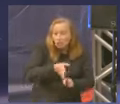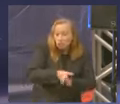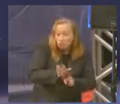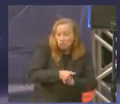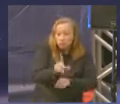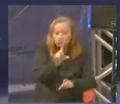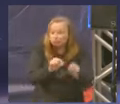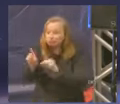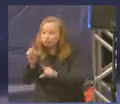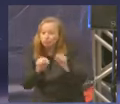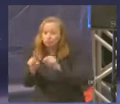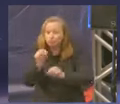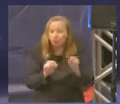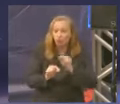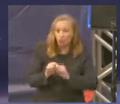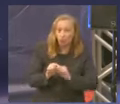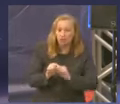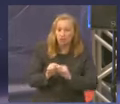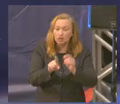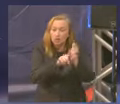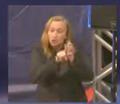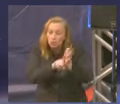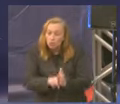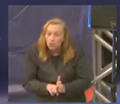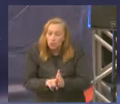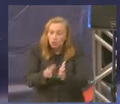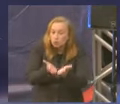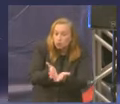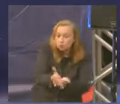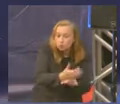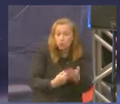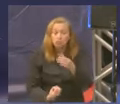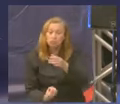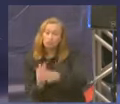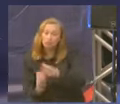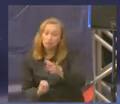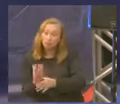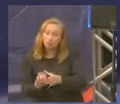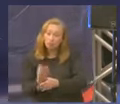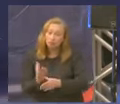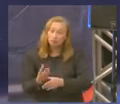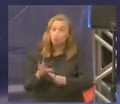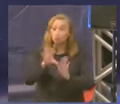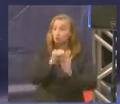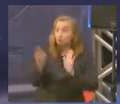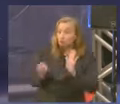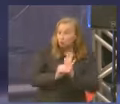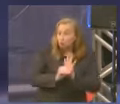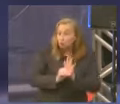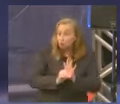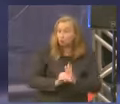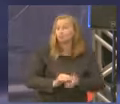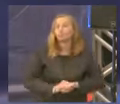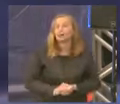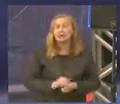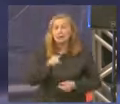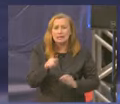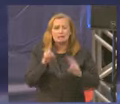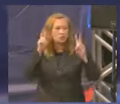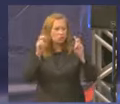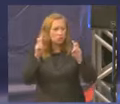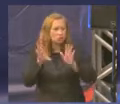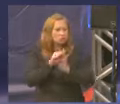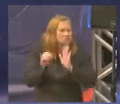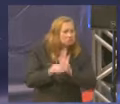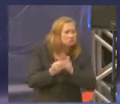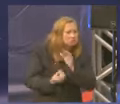de decisões, na análise de mercado, na produção de conteúdo. Essa questão da produção